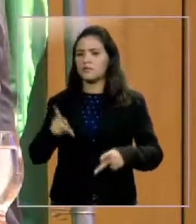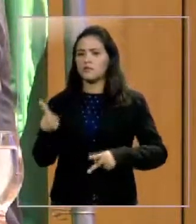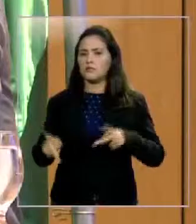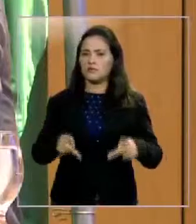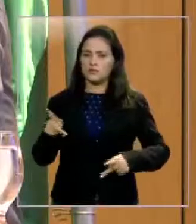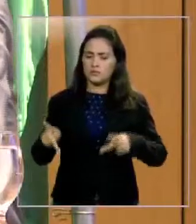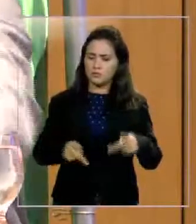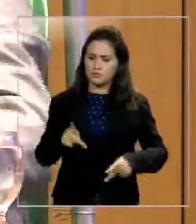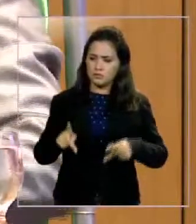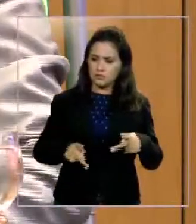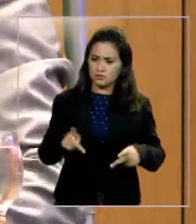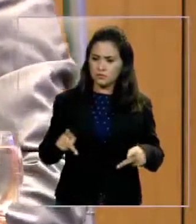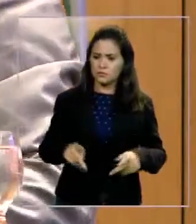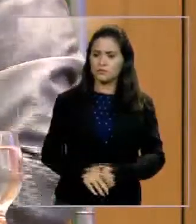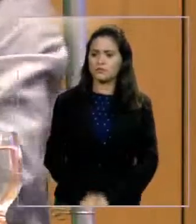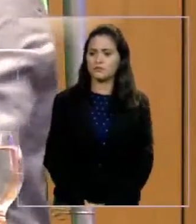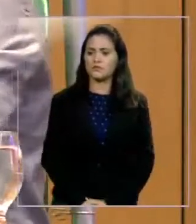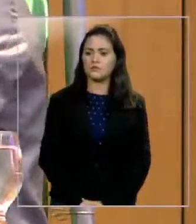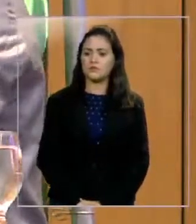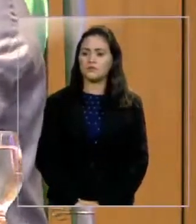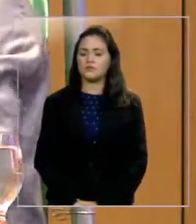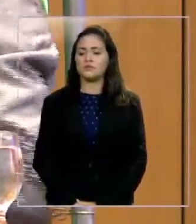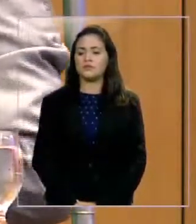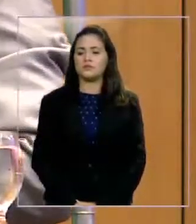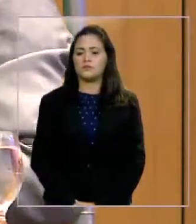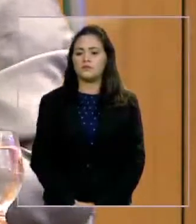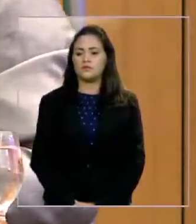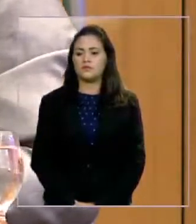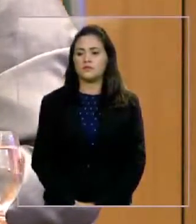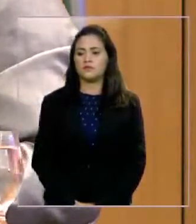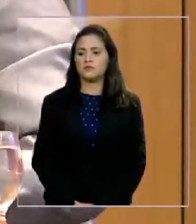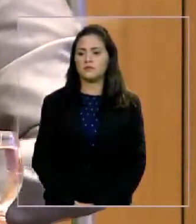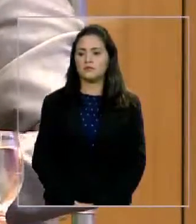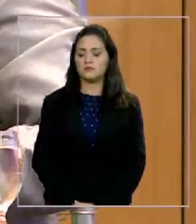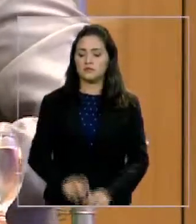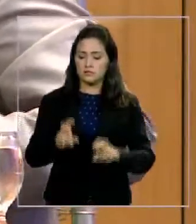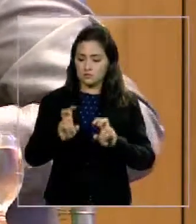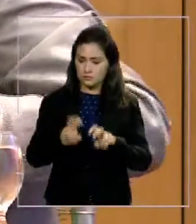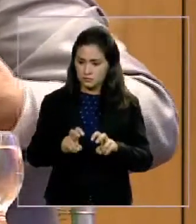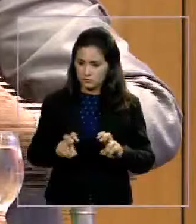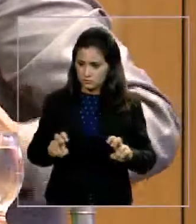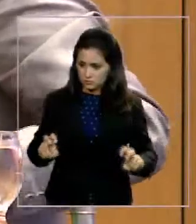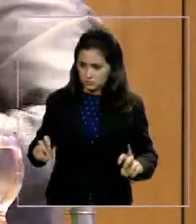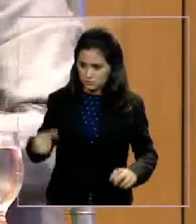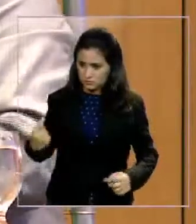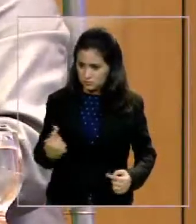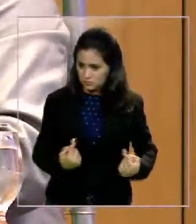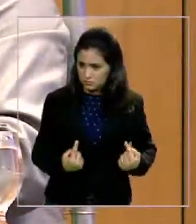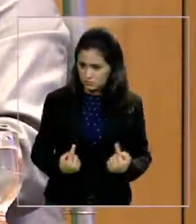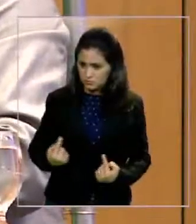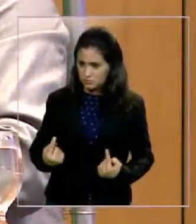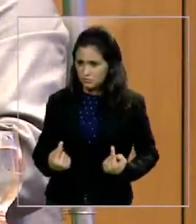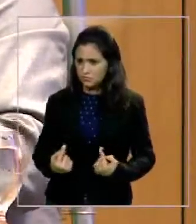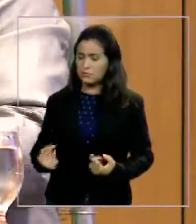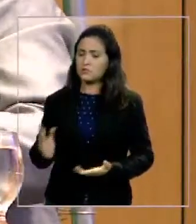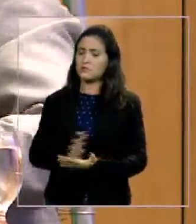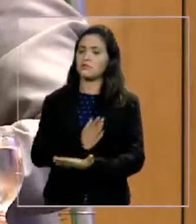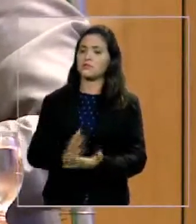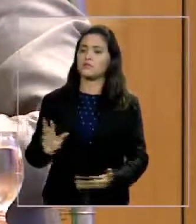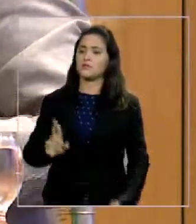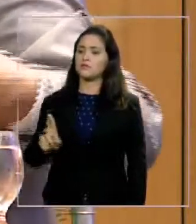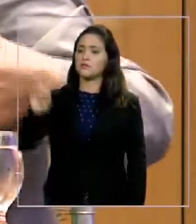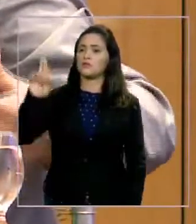Pindaré. E como fizemos? Ao compor a mesa, nós colocamos na mesa determinados setores da sociedade que